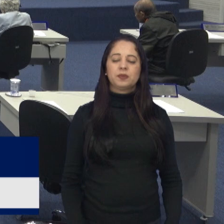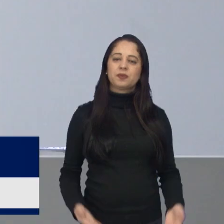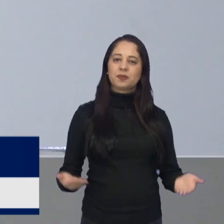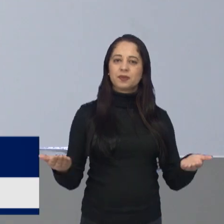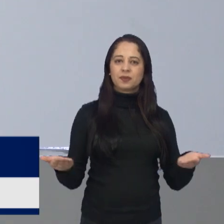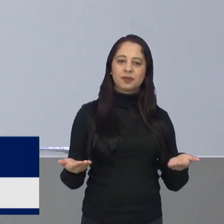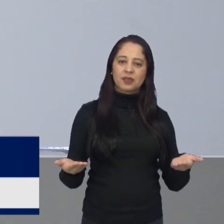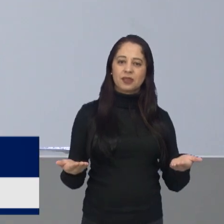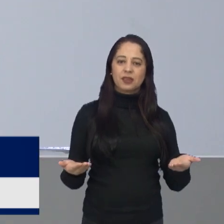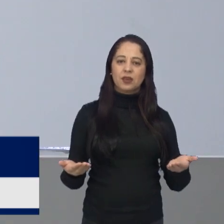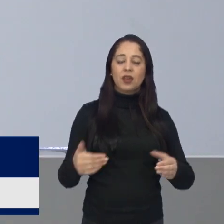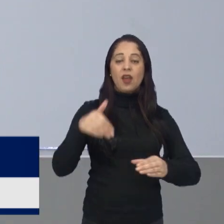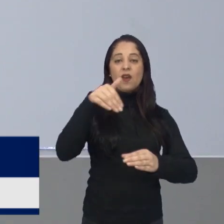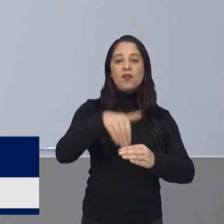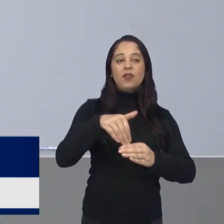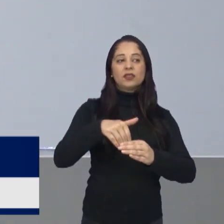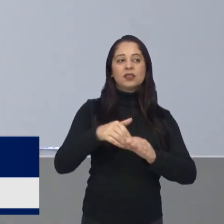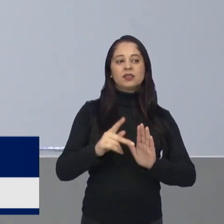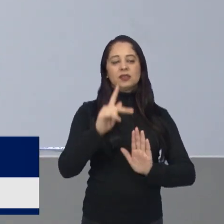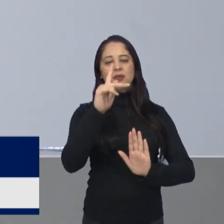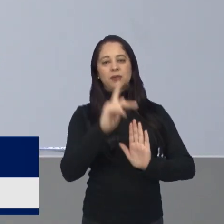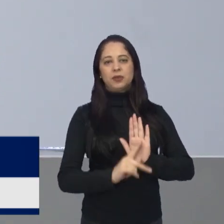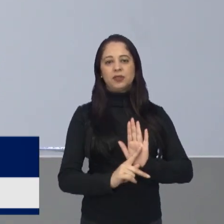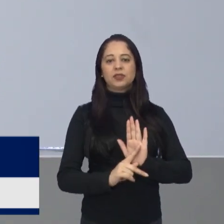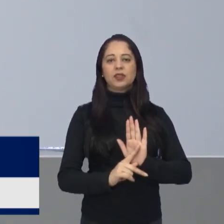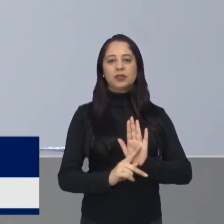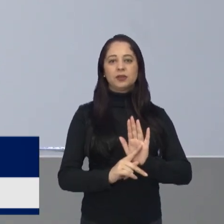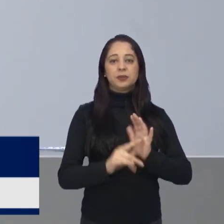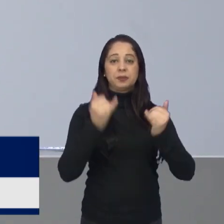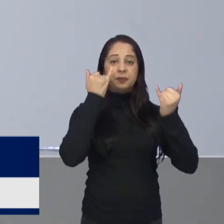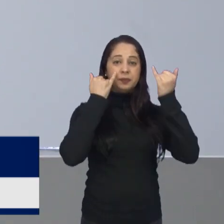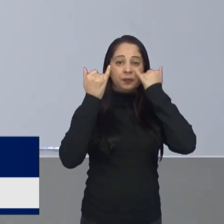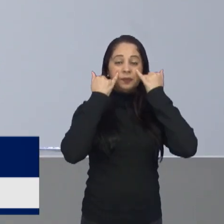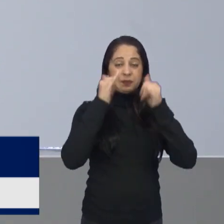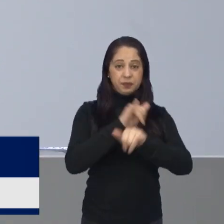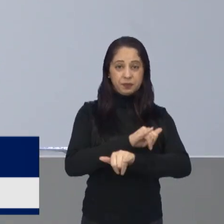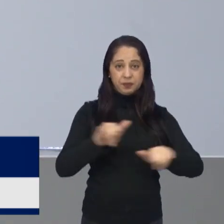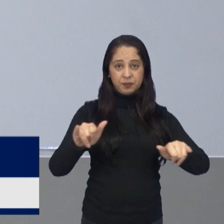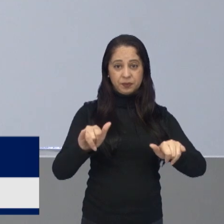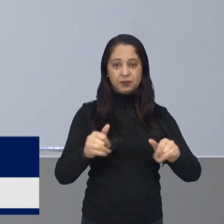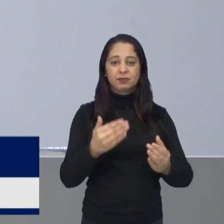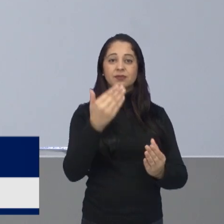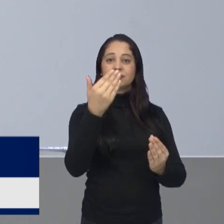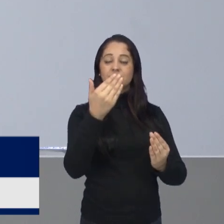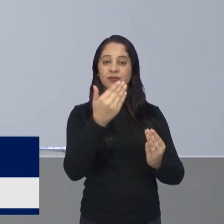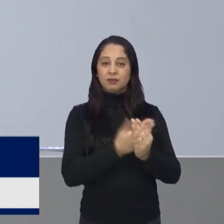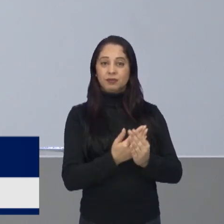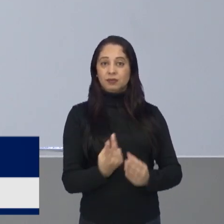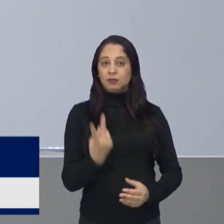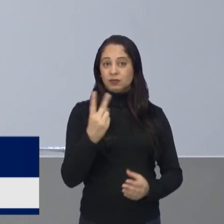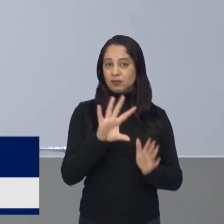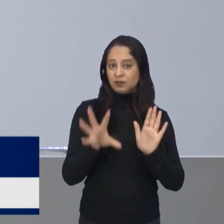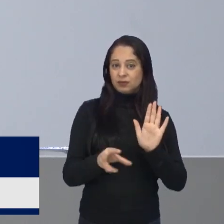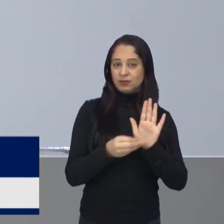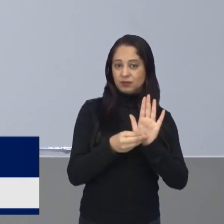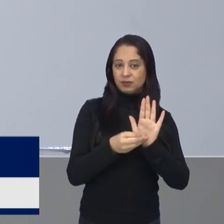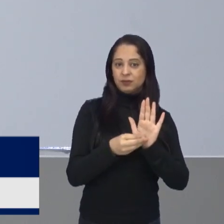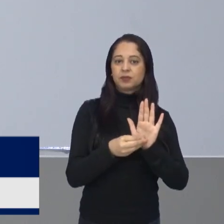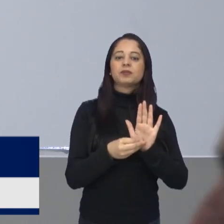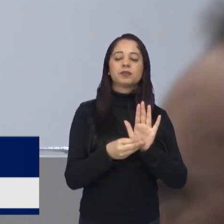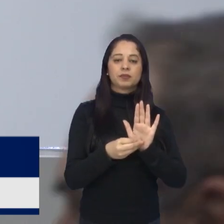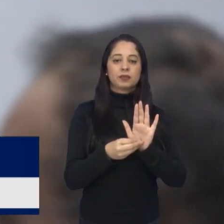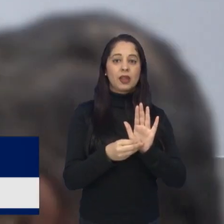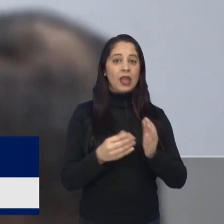Passaremos agora à votação do processo. Informo aos senhores vereadores que o processo possui 2 emendas. Informo